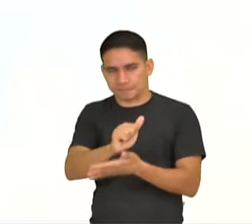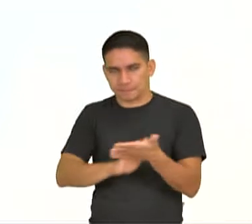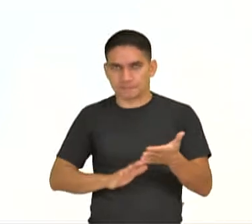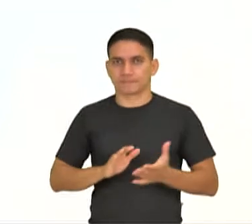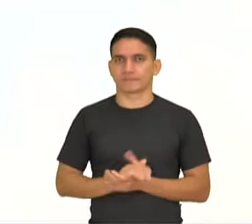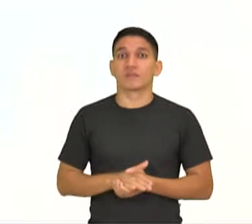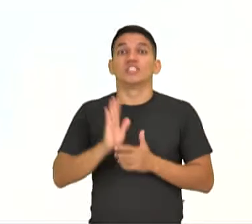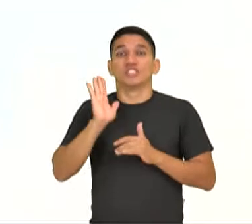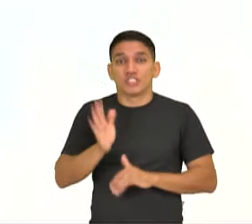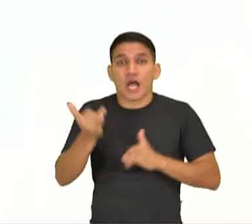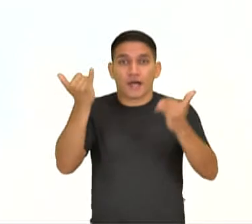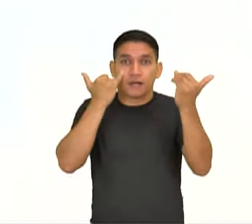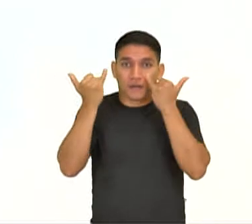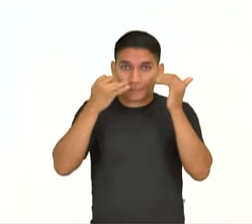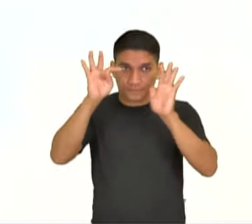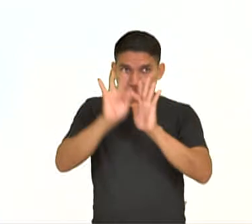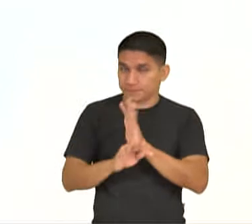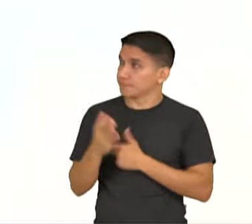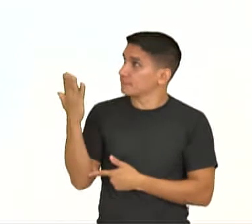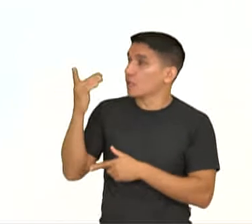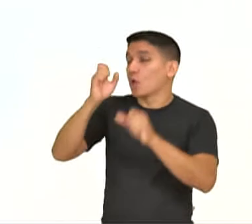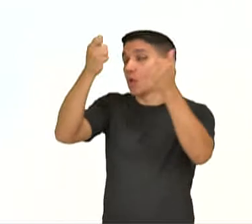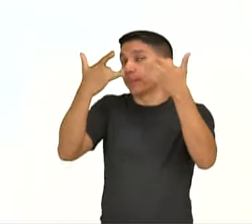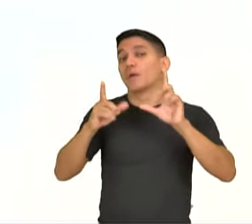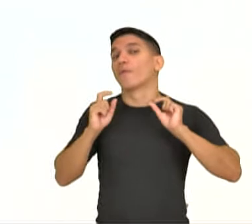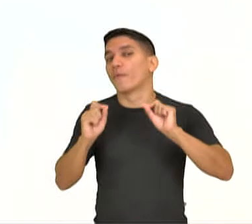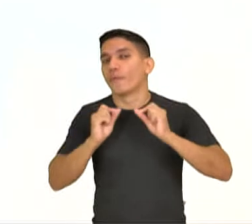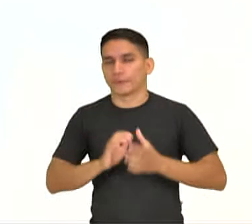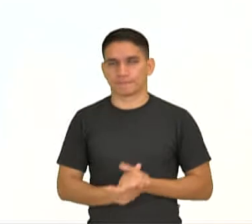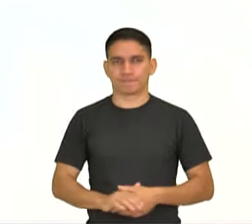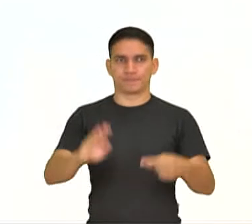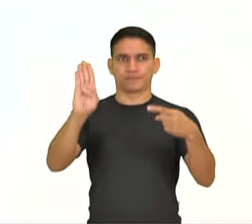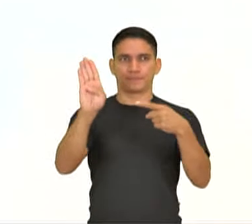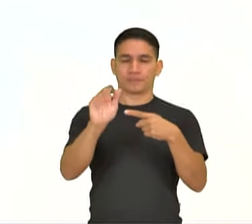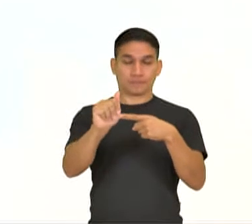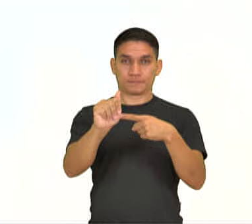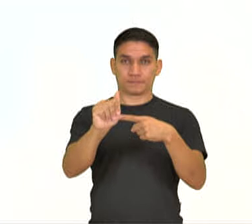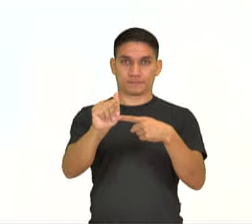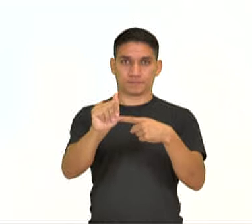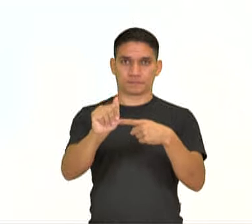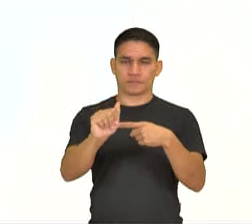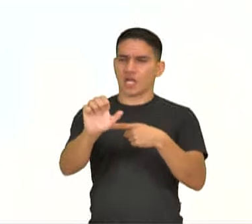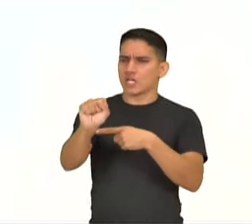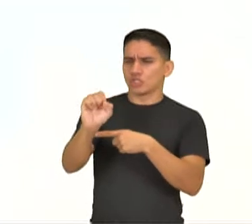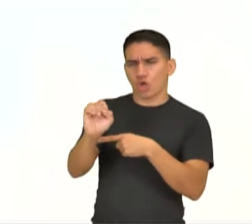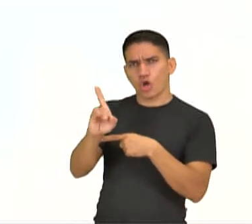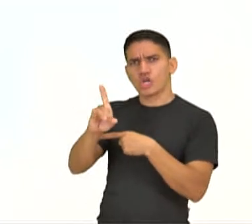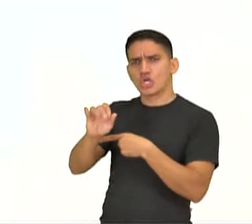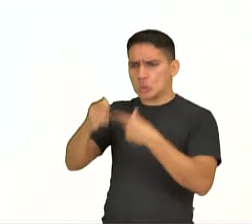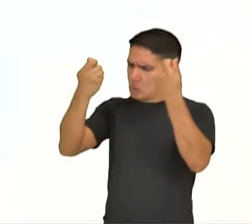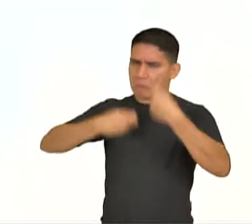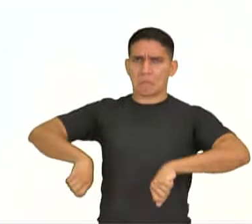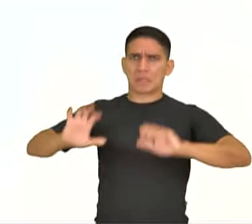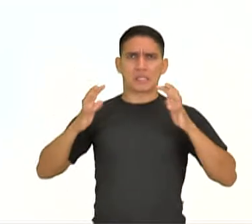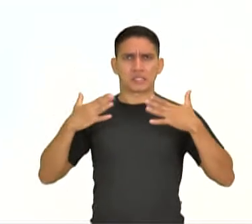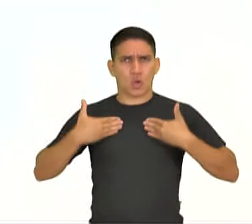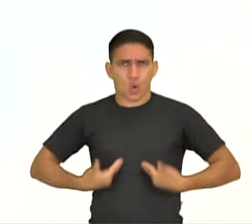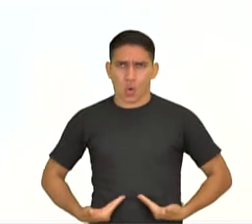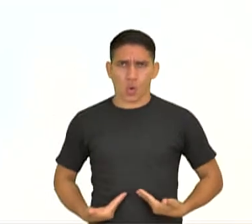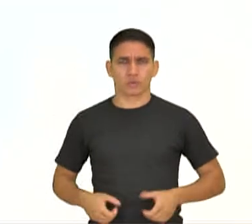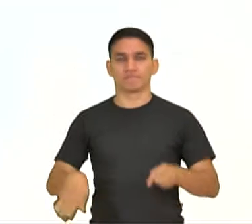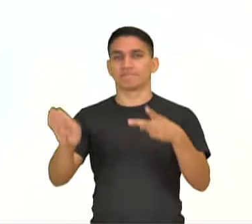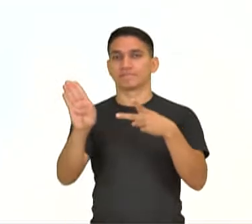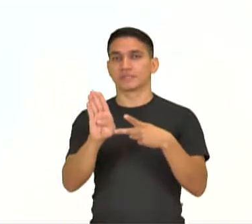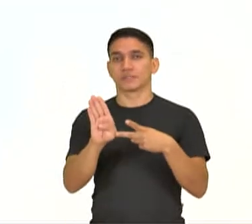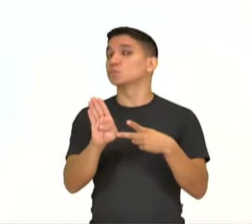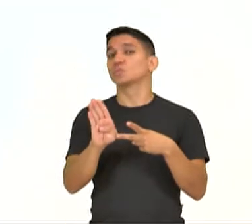nas informações do texto, podemos dizer que: letra A, o sódio não é necessário ao nosso organismo?